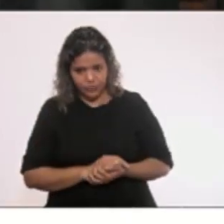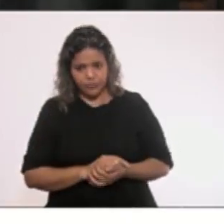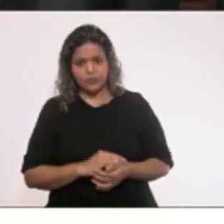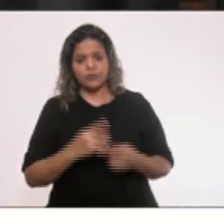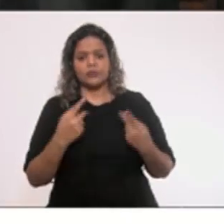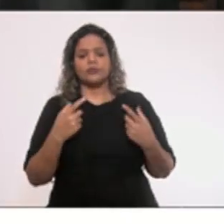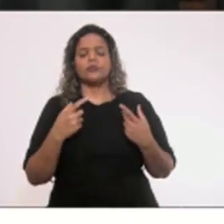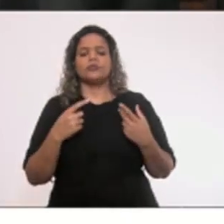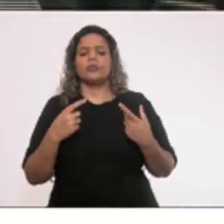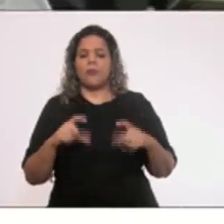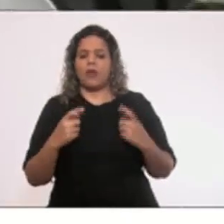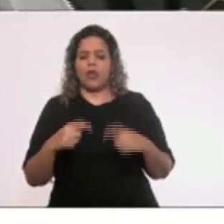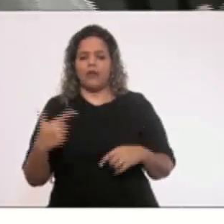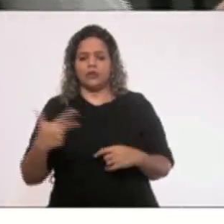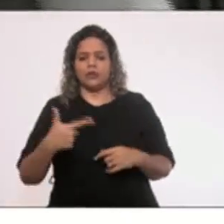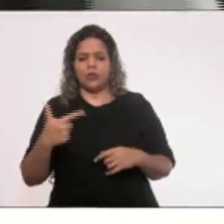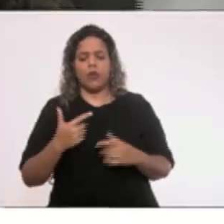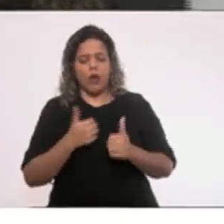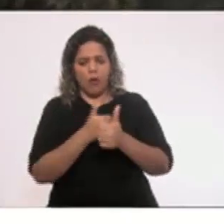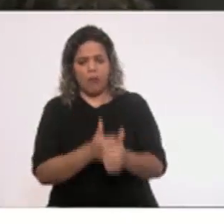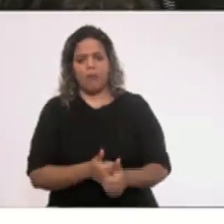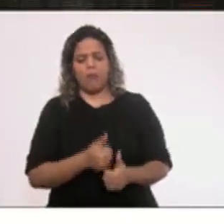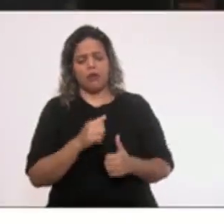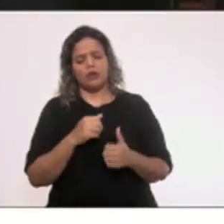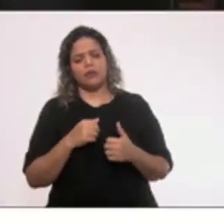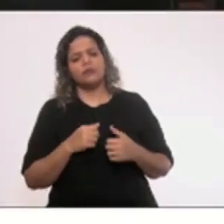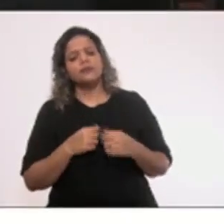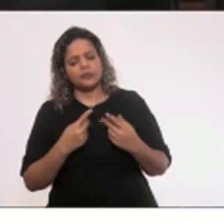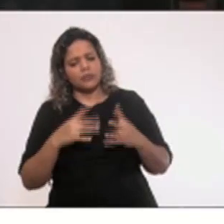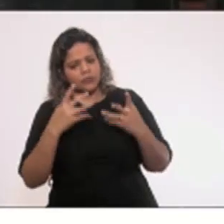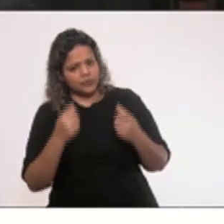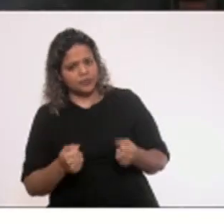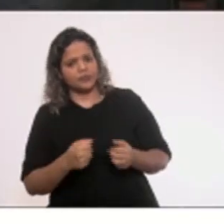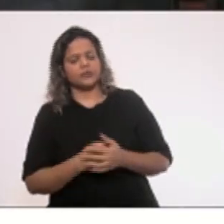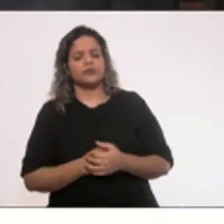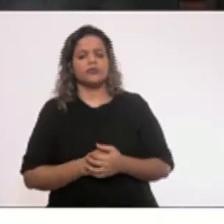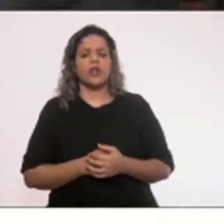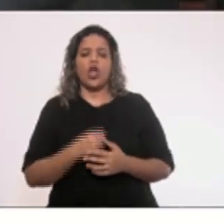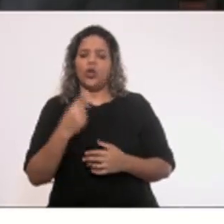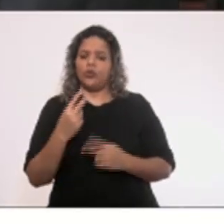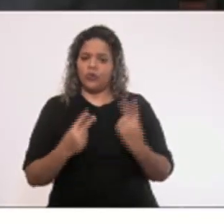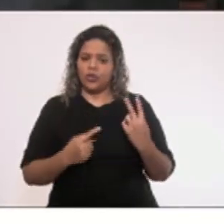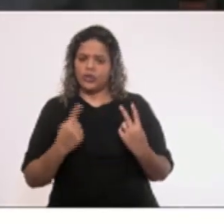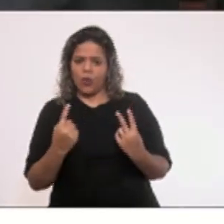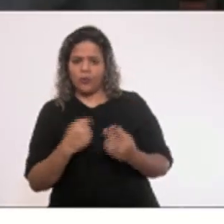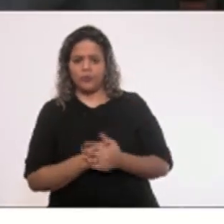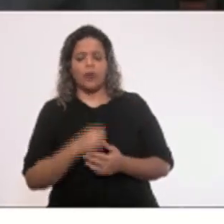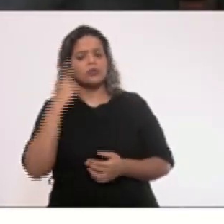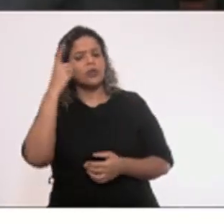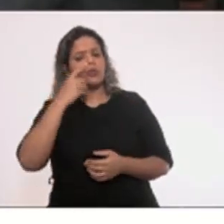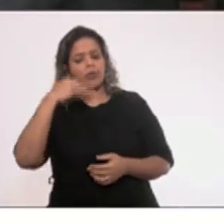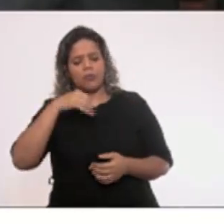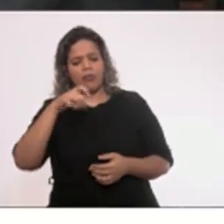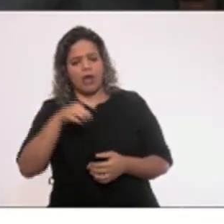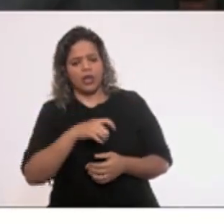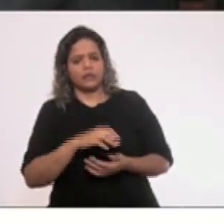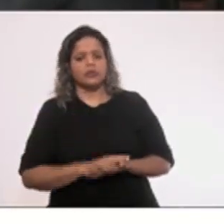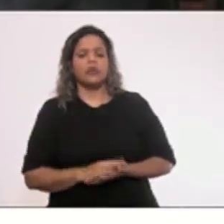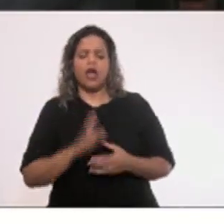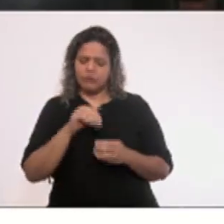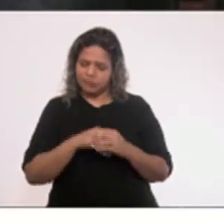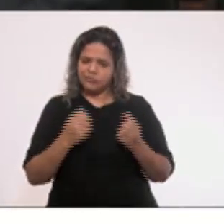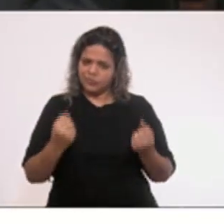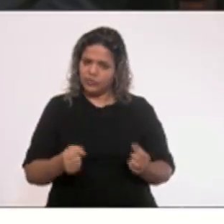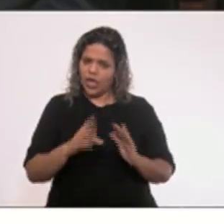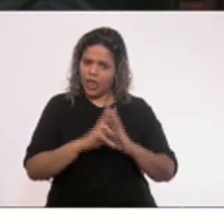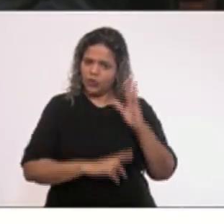2º... Acompanho o parecer do relator Márcio Pacheco. Relator original. 2-1. Deputado Max Lemos. Com o relator, senhor